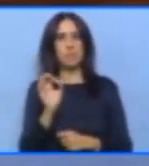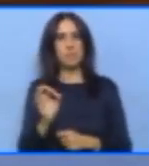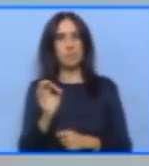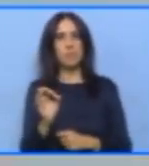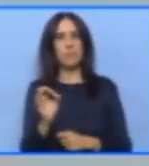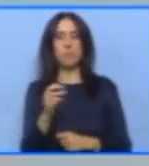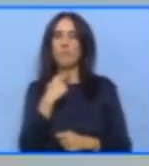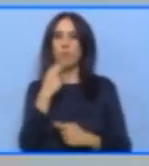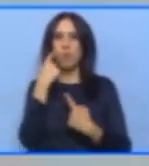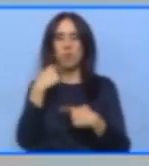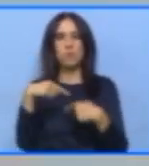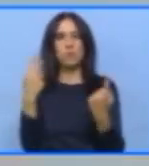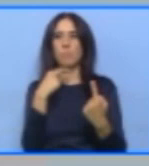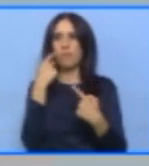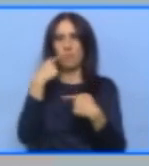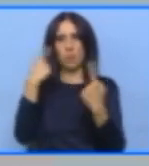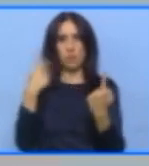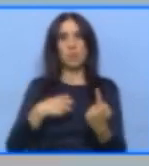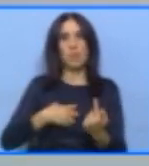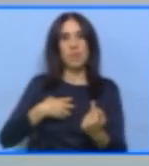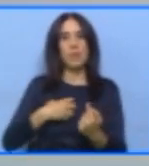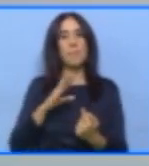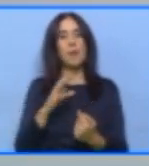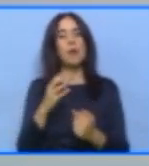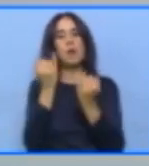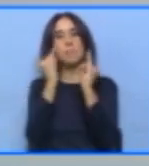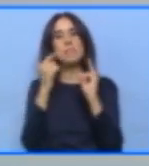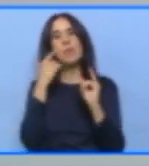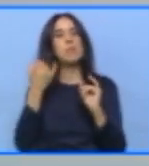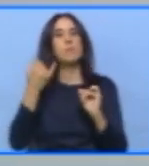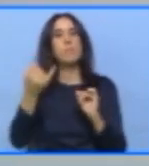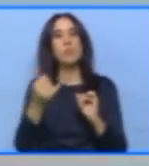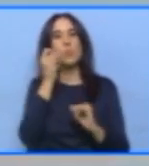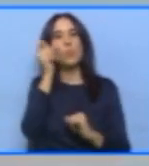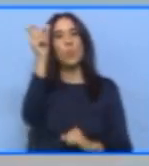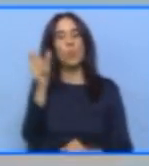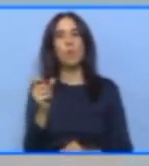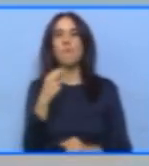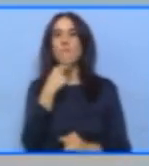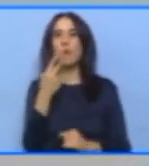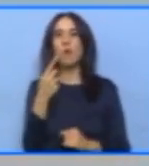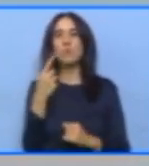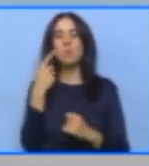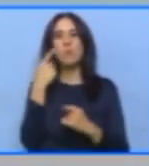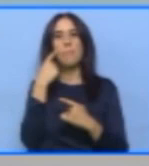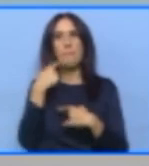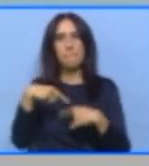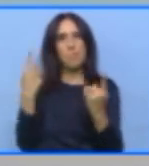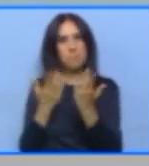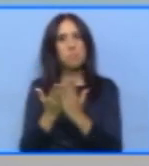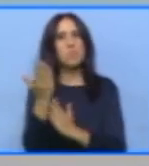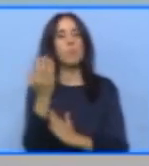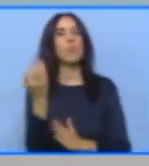uma voz incómoda. Mas depois da independência, ele também não calou a sua voz, porque